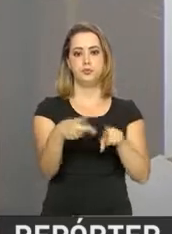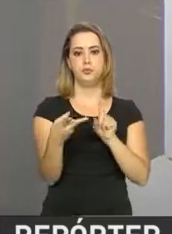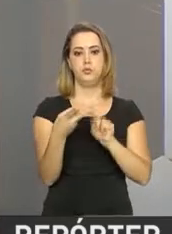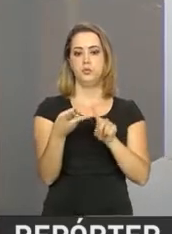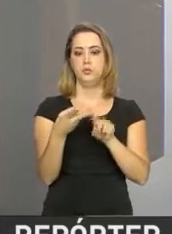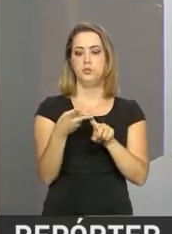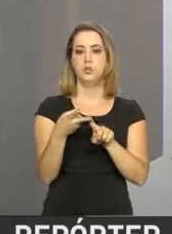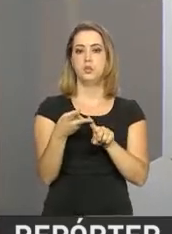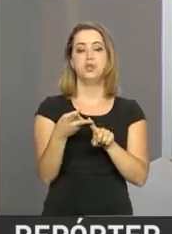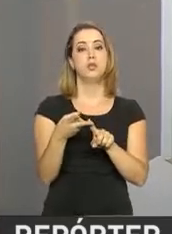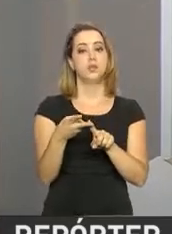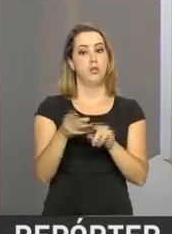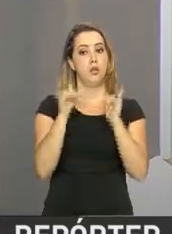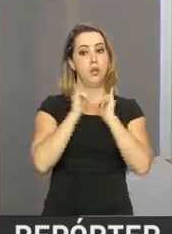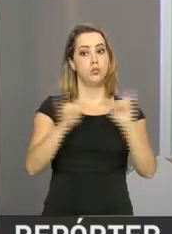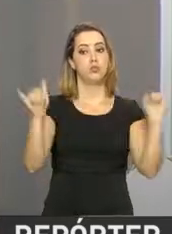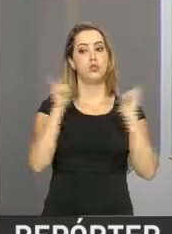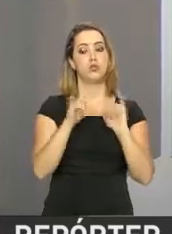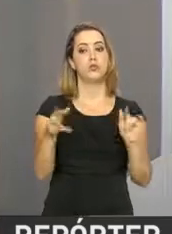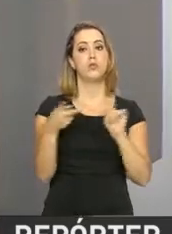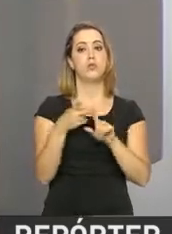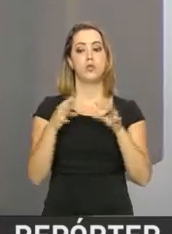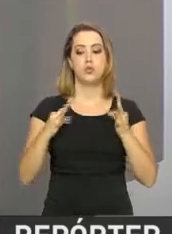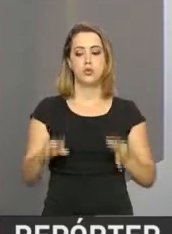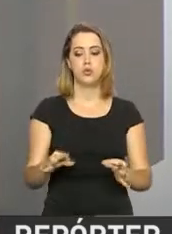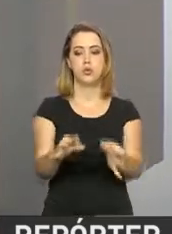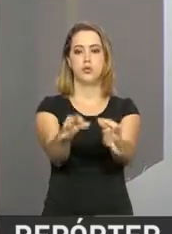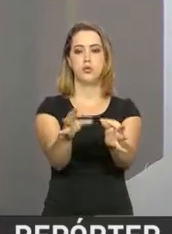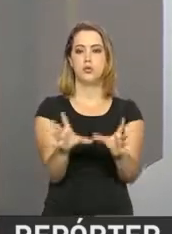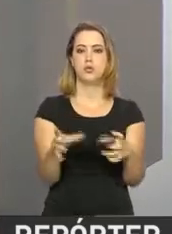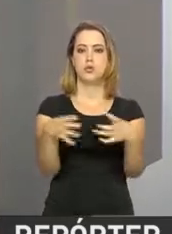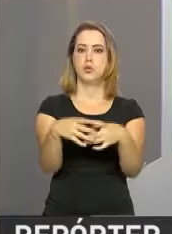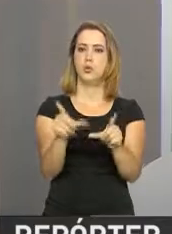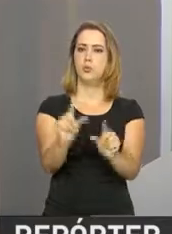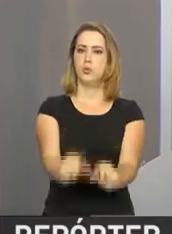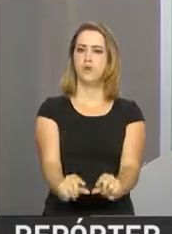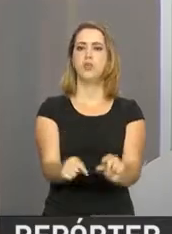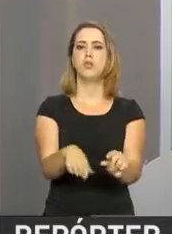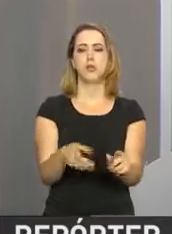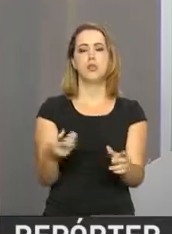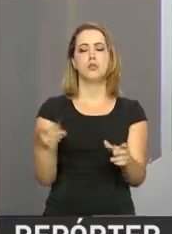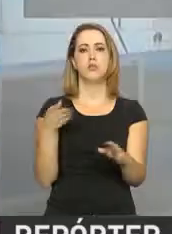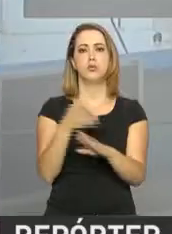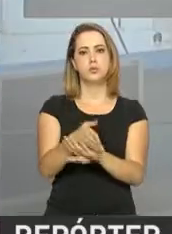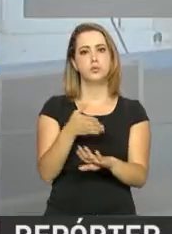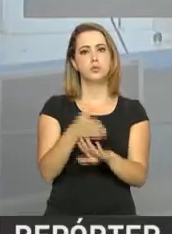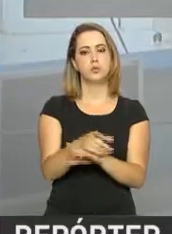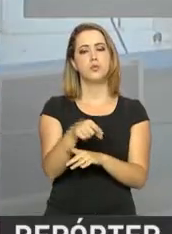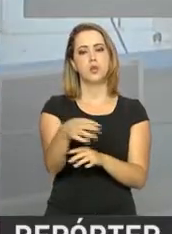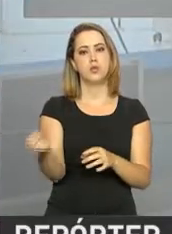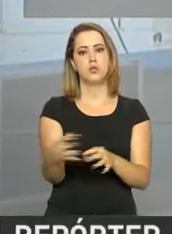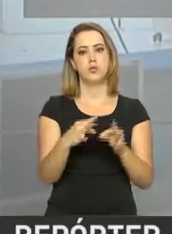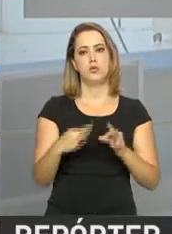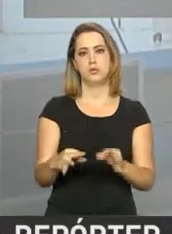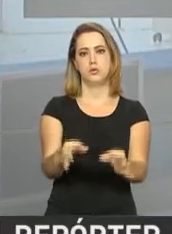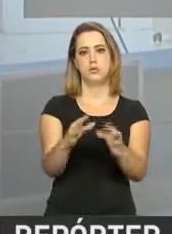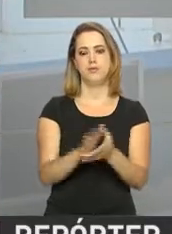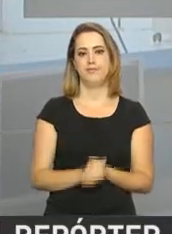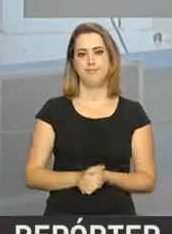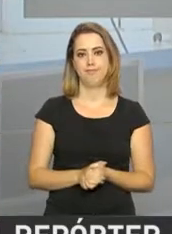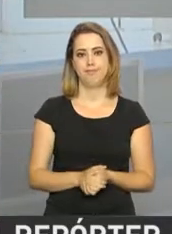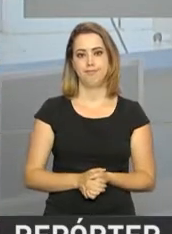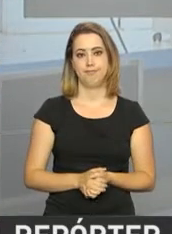difundir as tecnologias no campo para que esses pequenos produtores tenham acesso a essas tecnologias a nbc